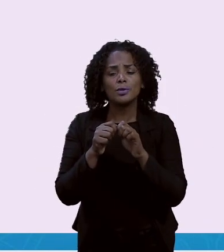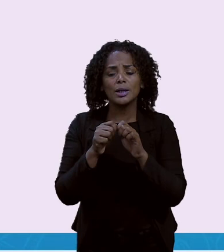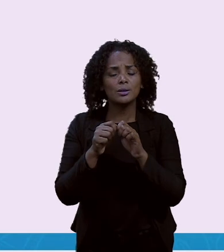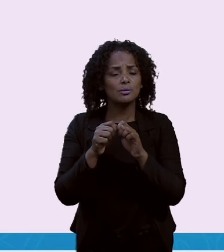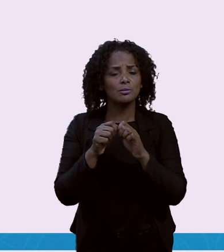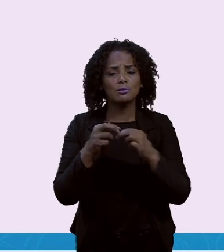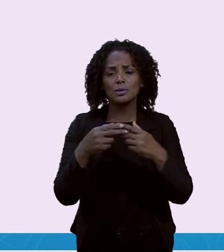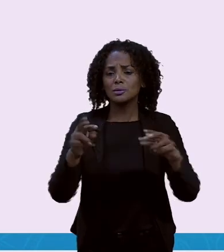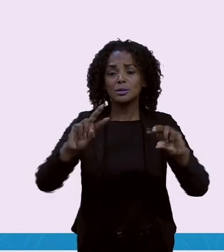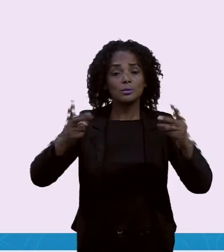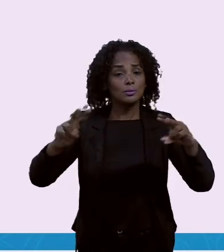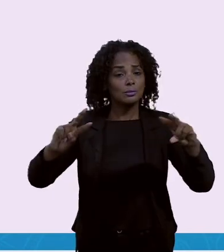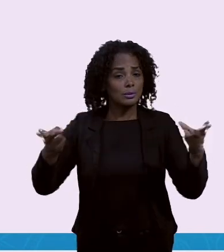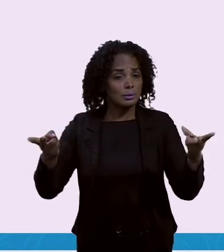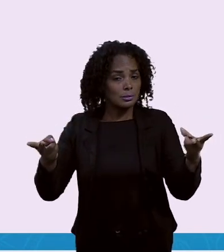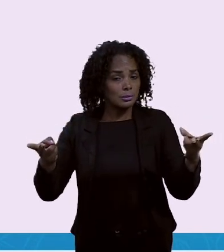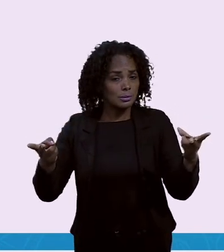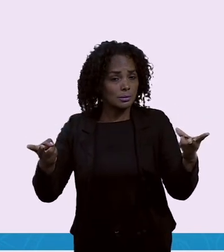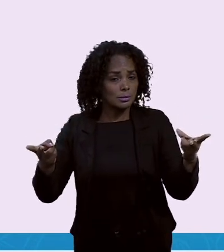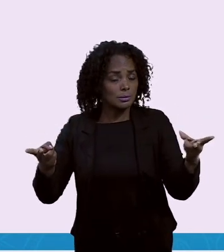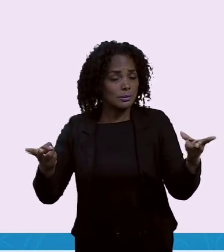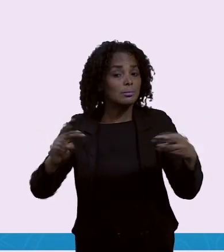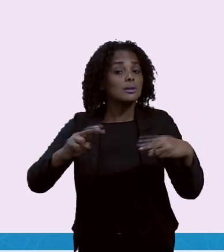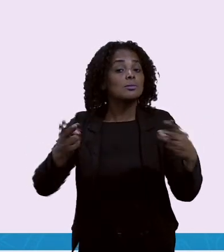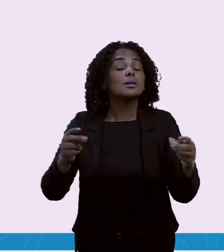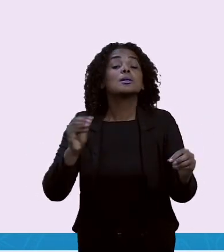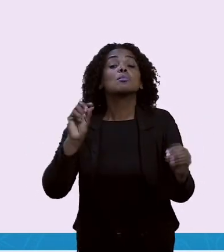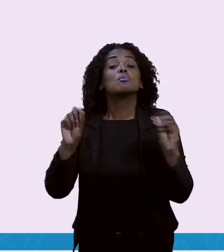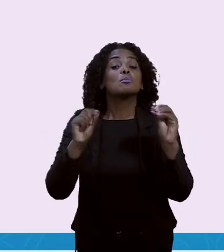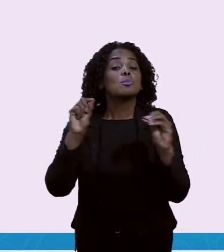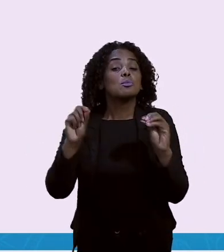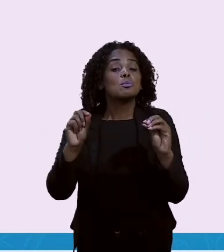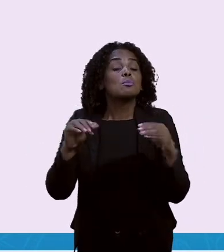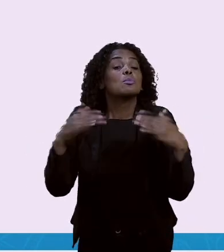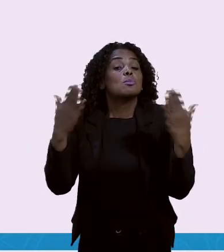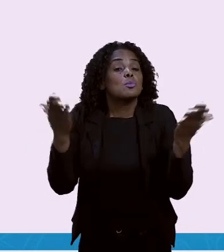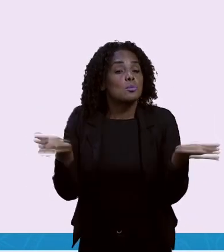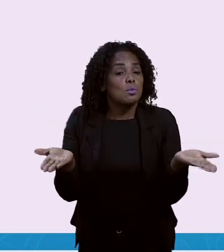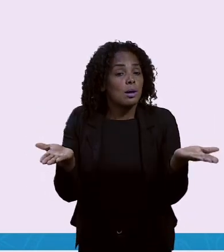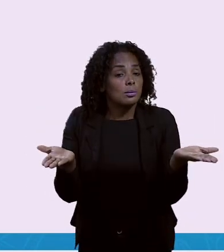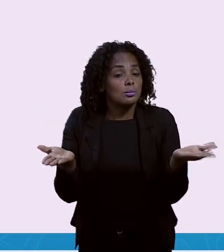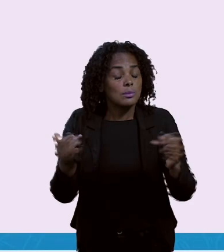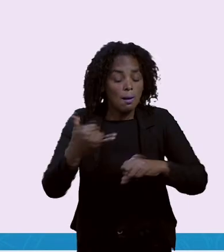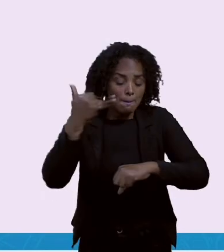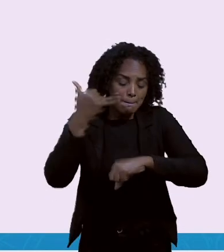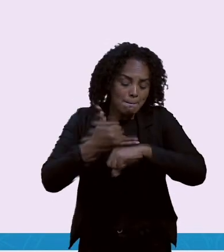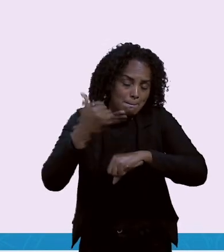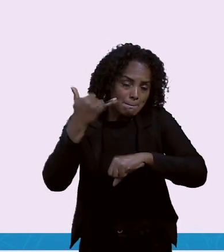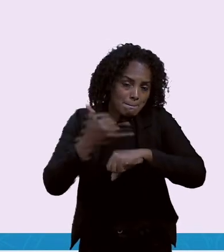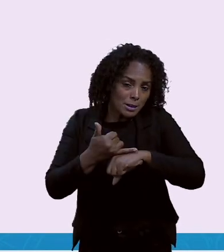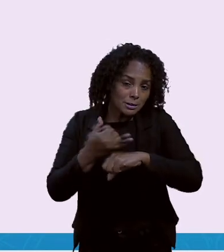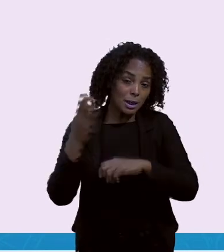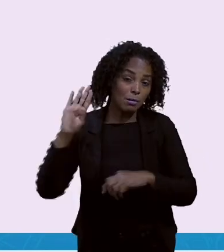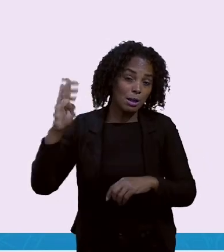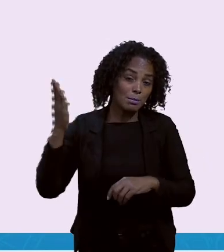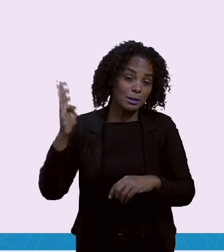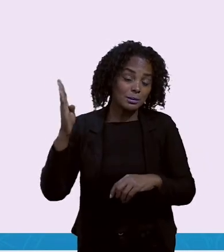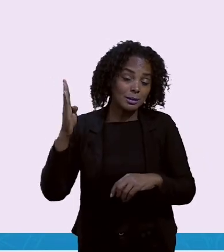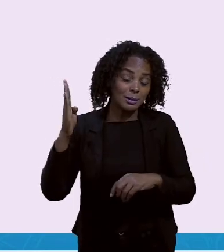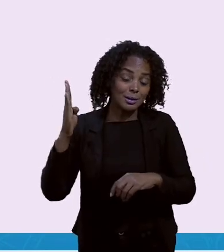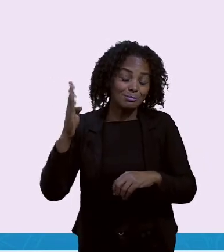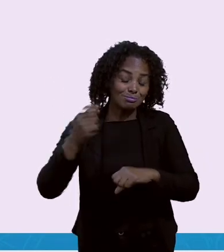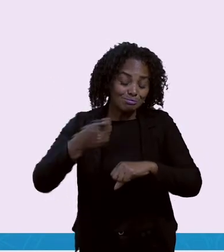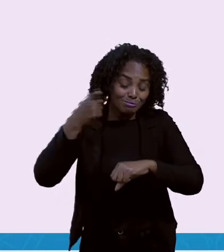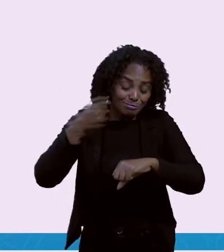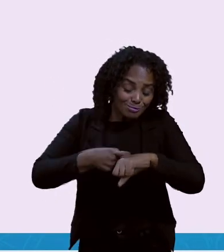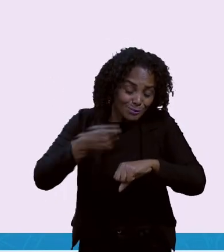aqui? Então, a diferença é o metal e a madeira possuem estruturas duras e moldáveis,